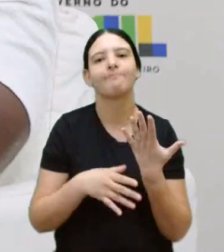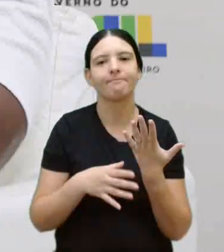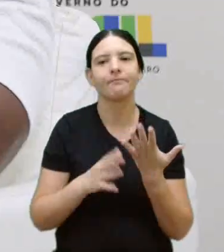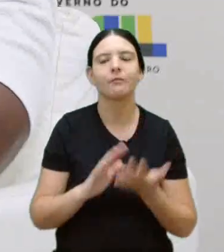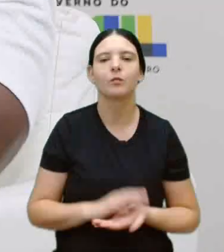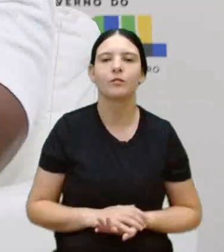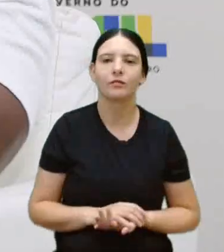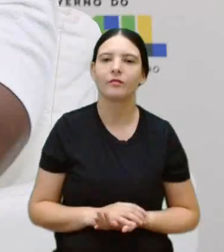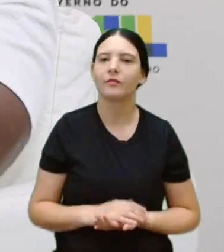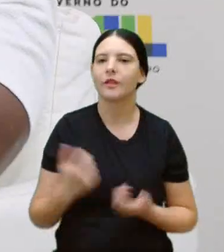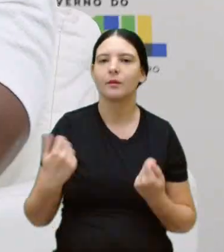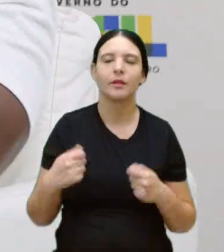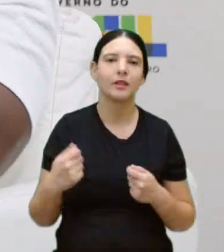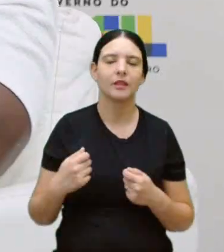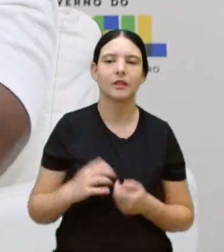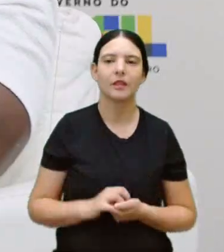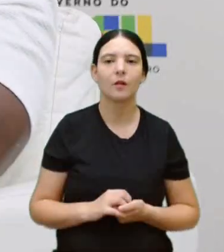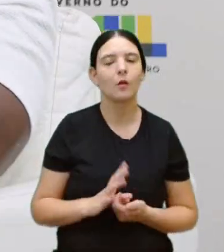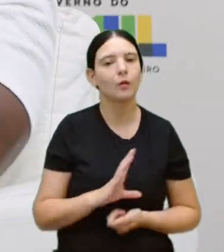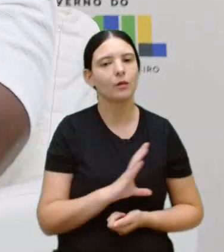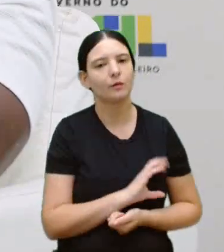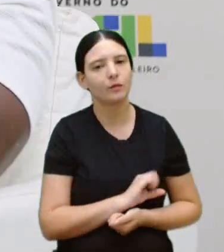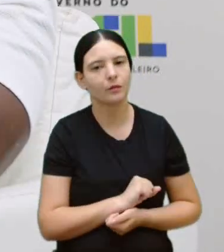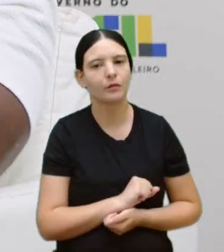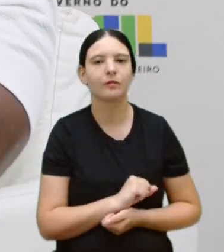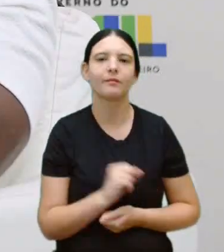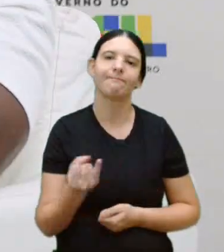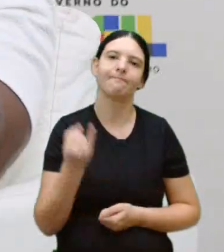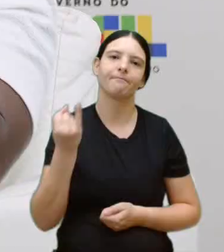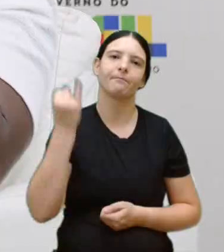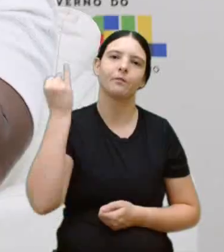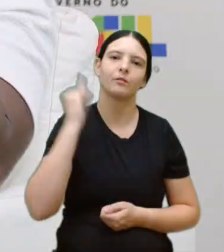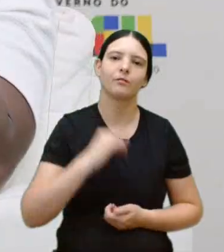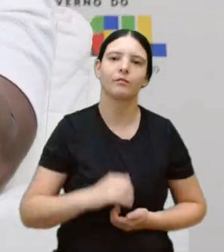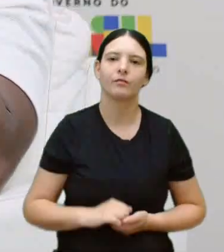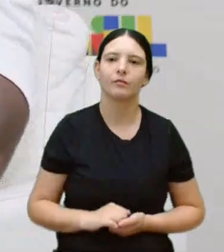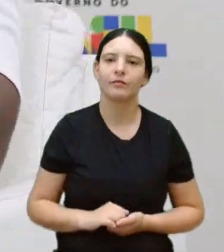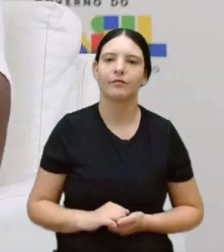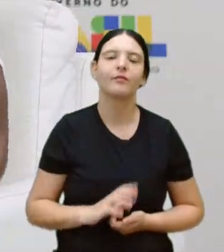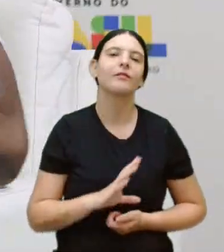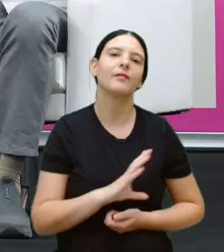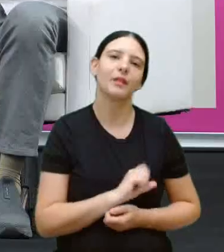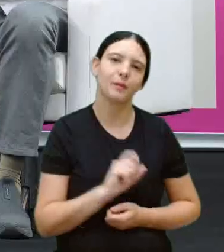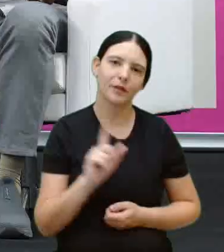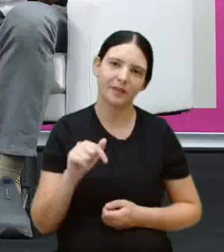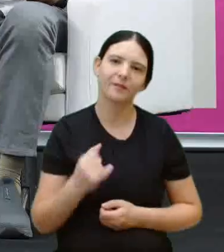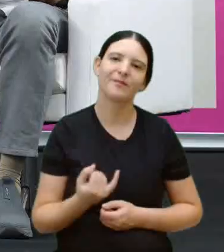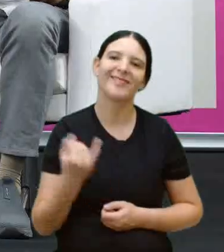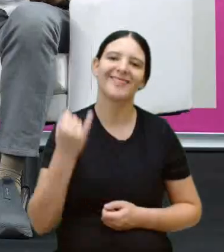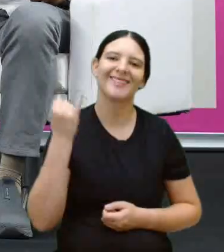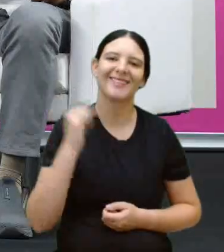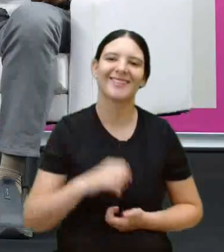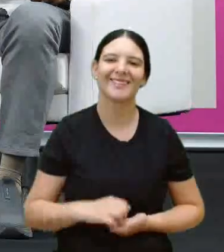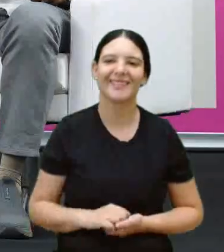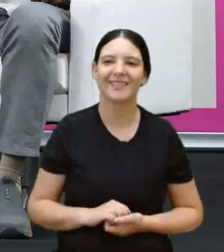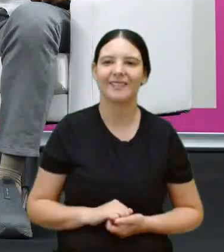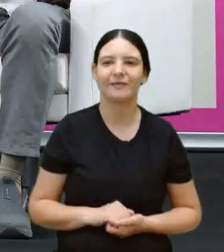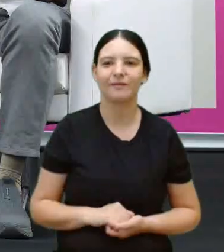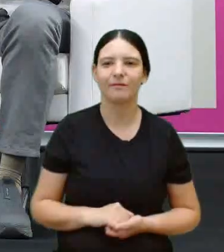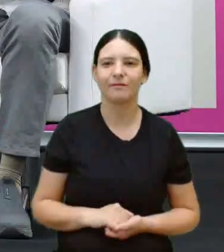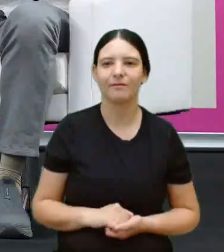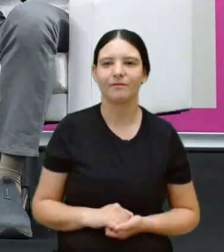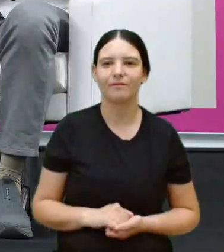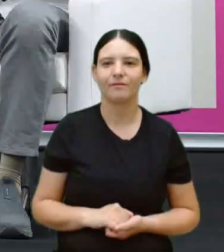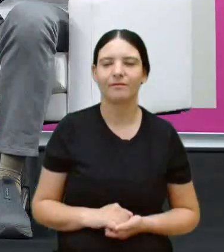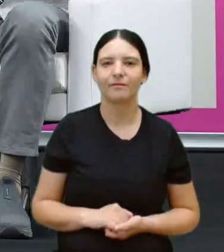nisso. Aí, o amor vai ser importante. O amor vai ser importante. Vai ter que... Rose olha para a plateia. Então vamos pelas